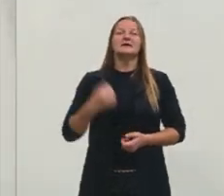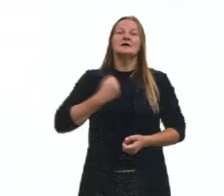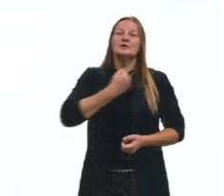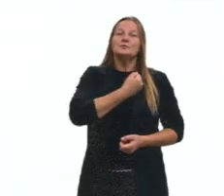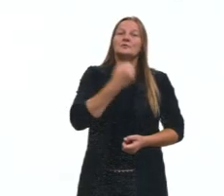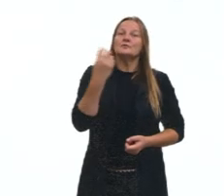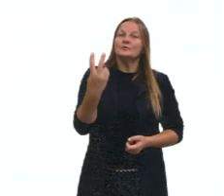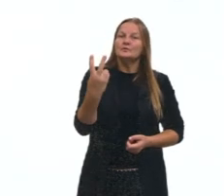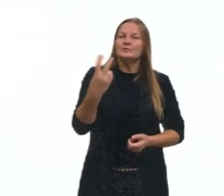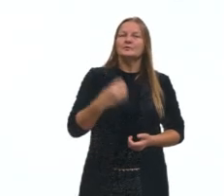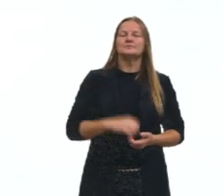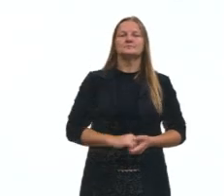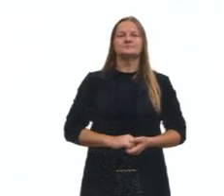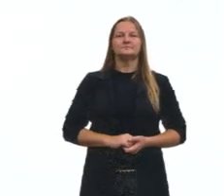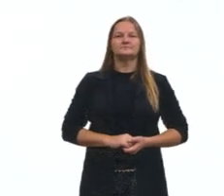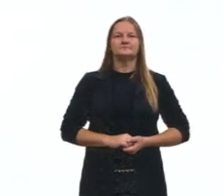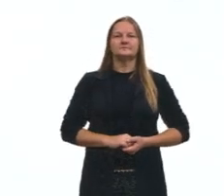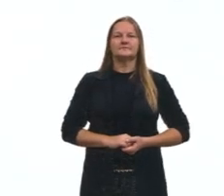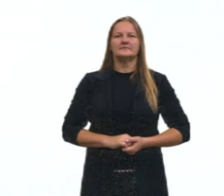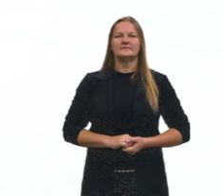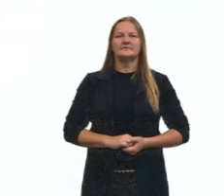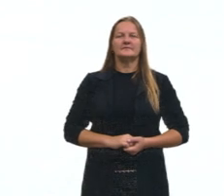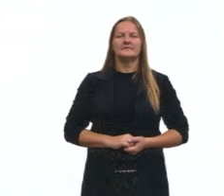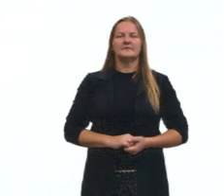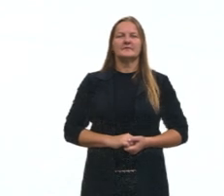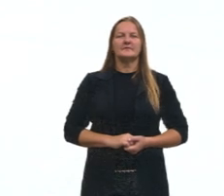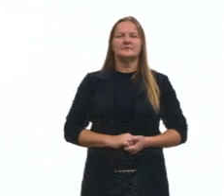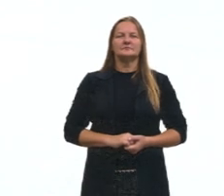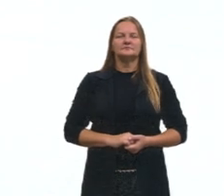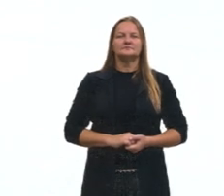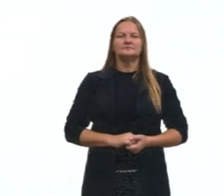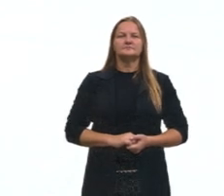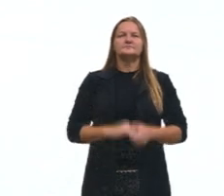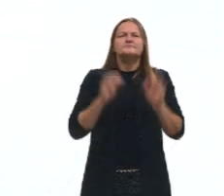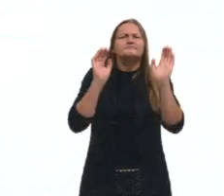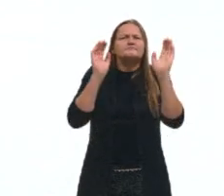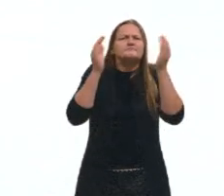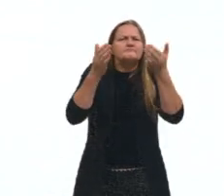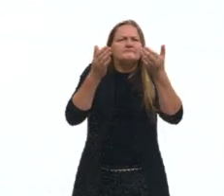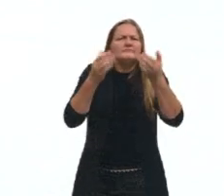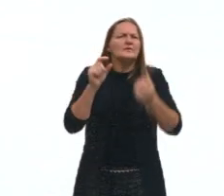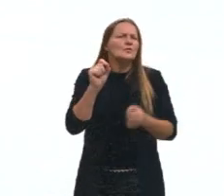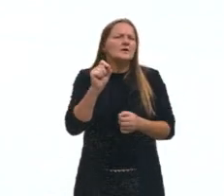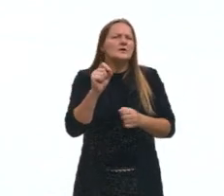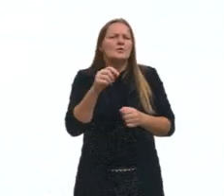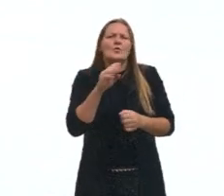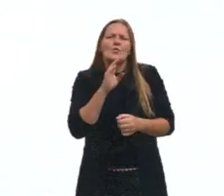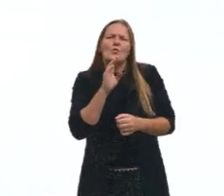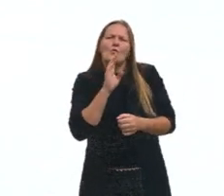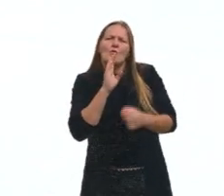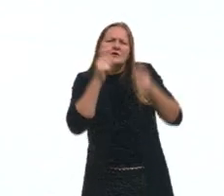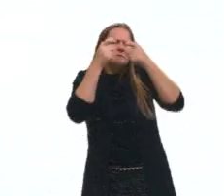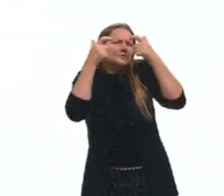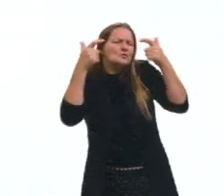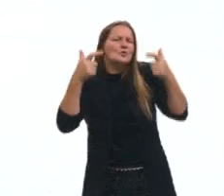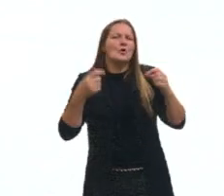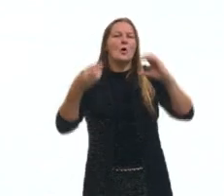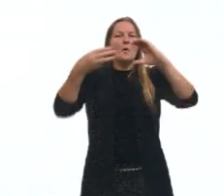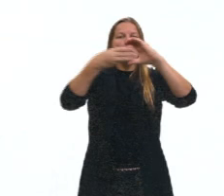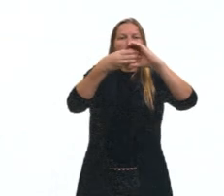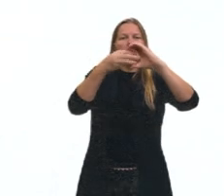que seria a unidade de conhecimento né objeto de conhecimento procariontes e eucariontes